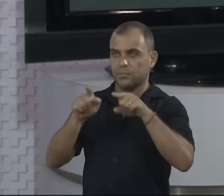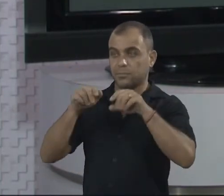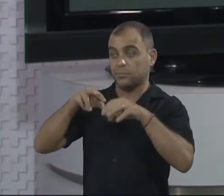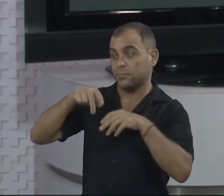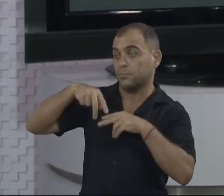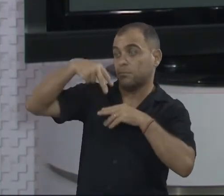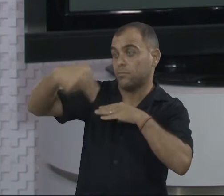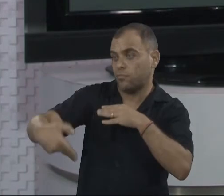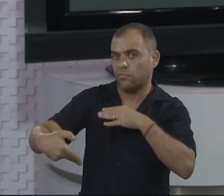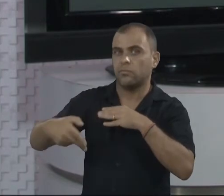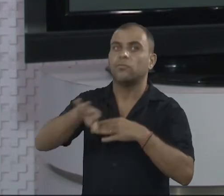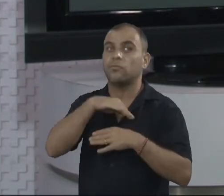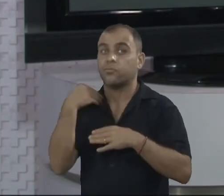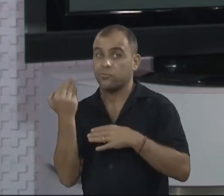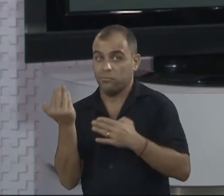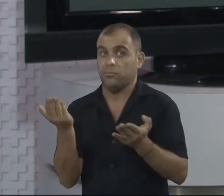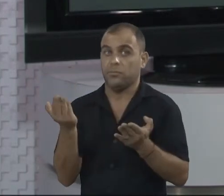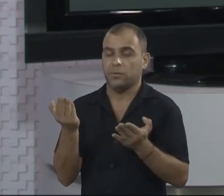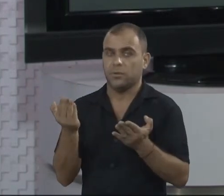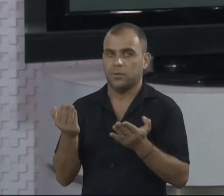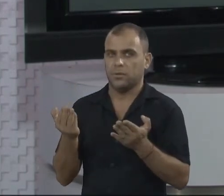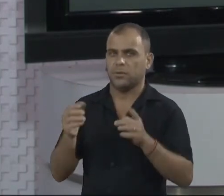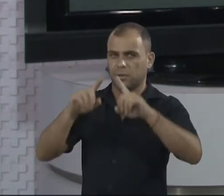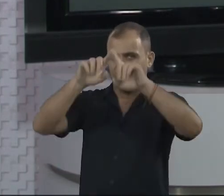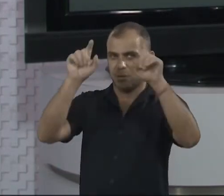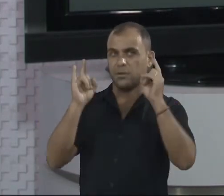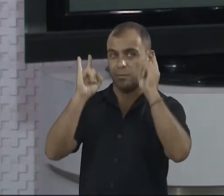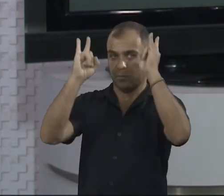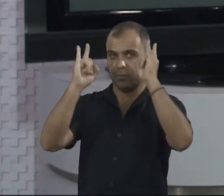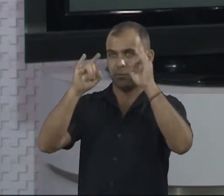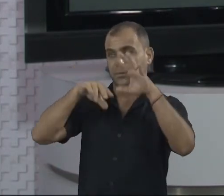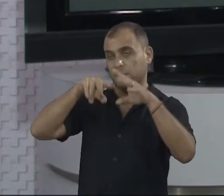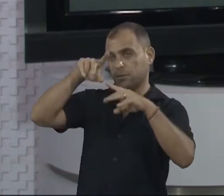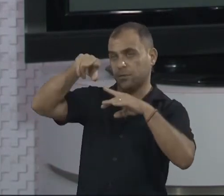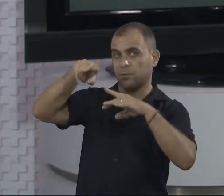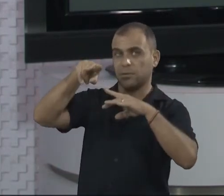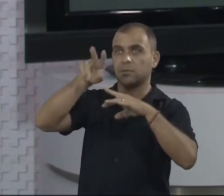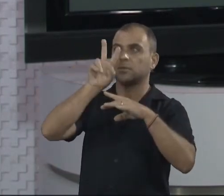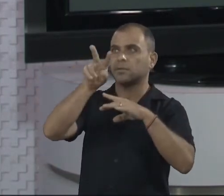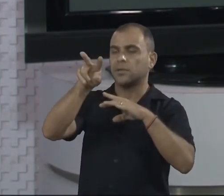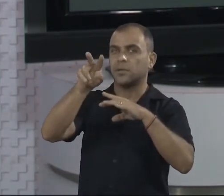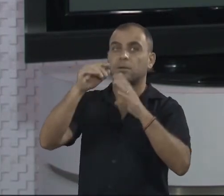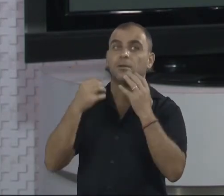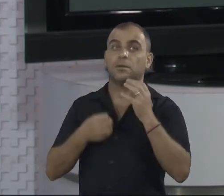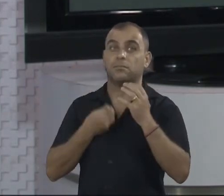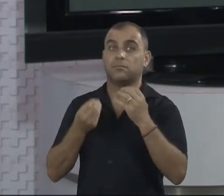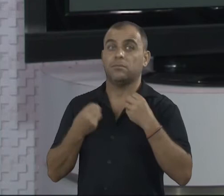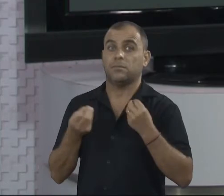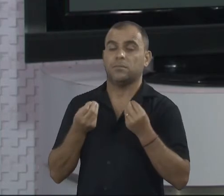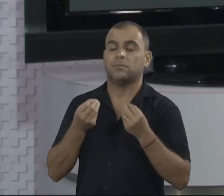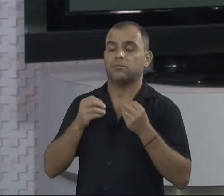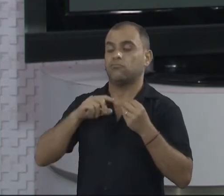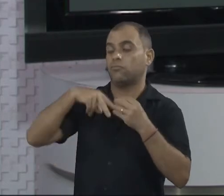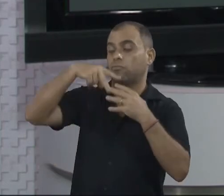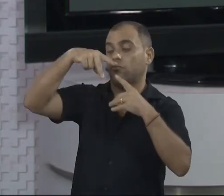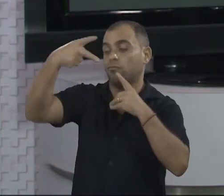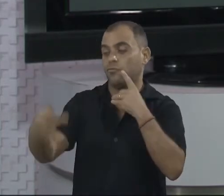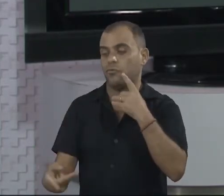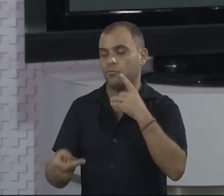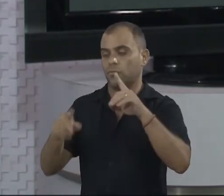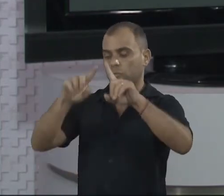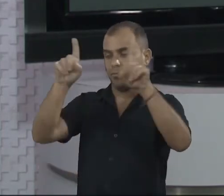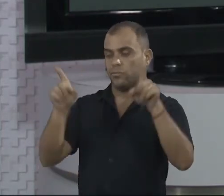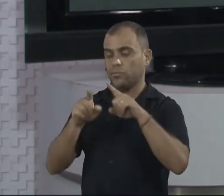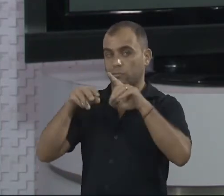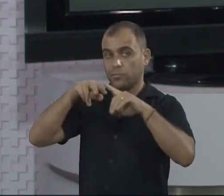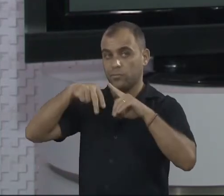poder que é bom e benéfico para a saúde, né? Um estado de excitação, então você fica muito, muito, muito agitado e pode chegar à agressão, né?